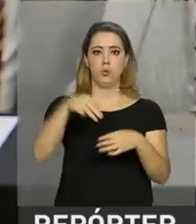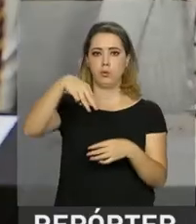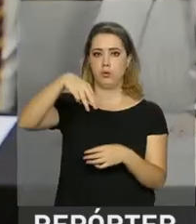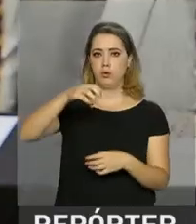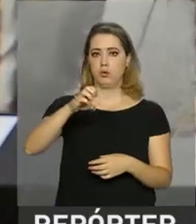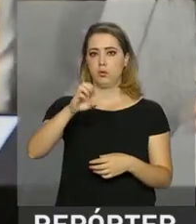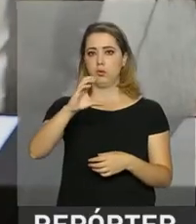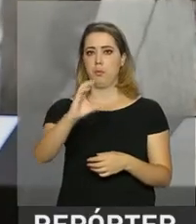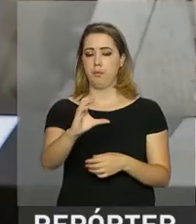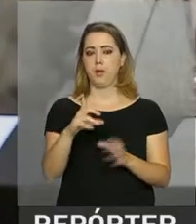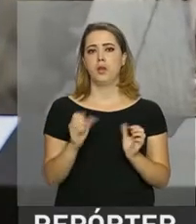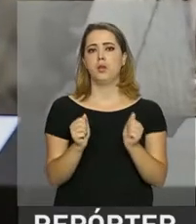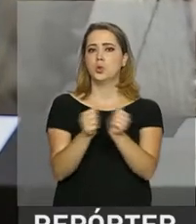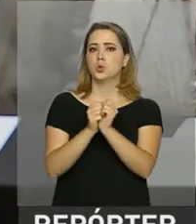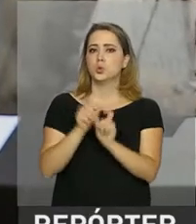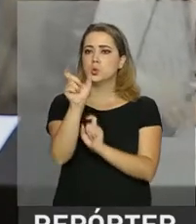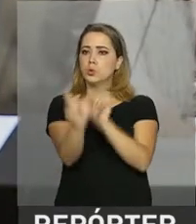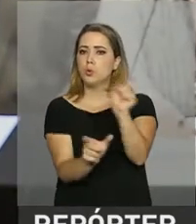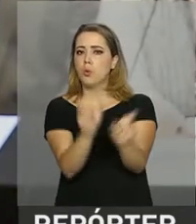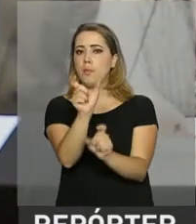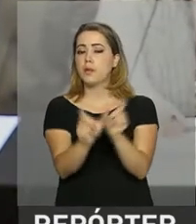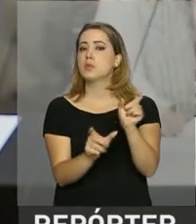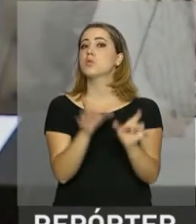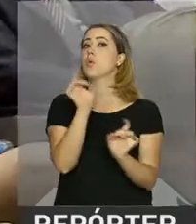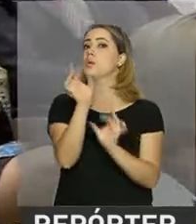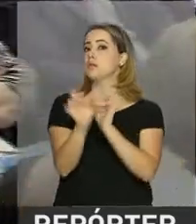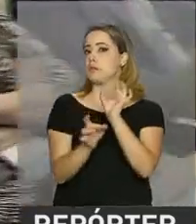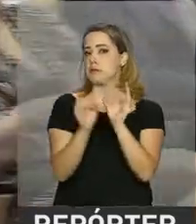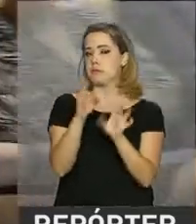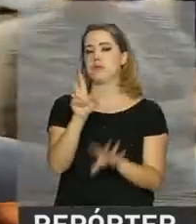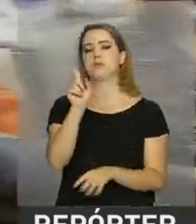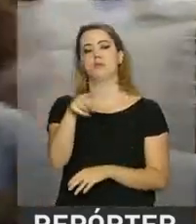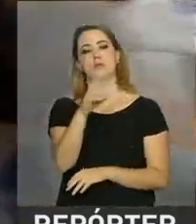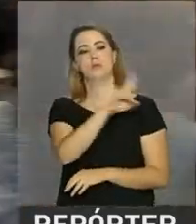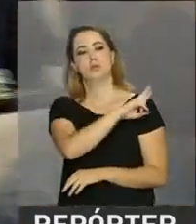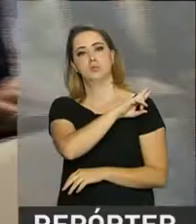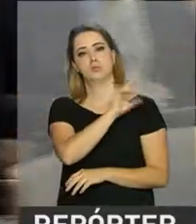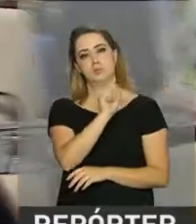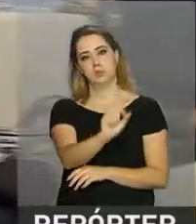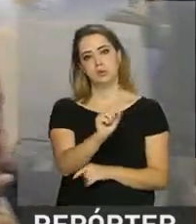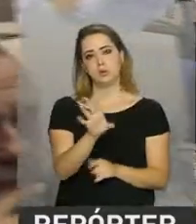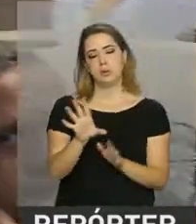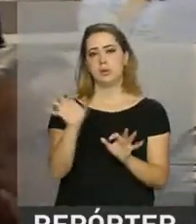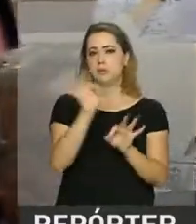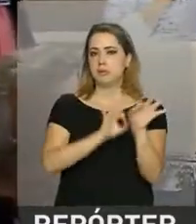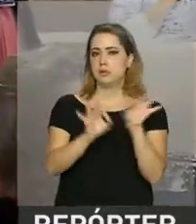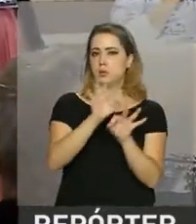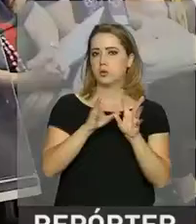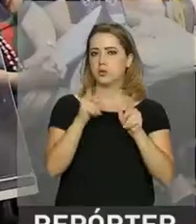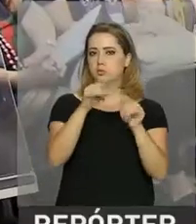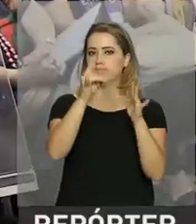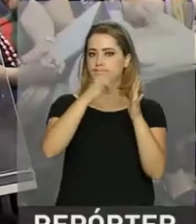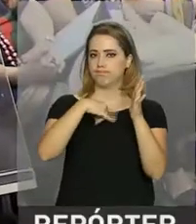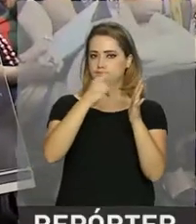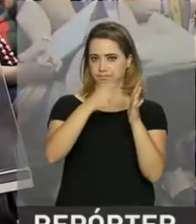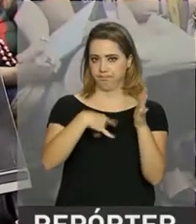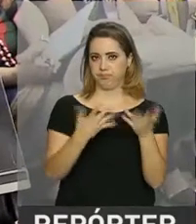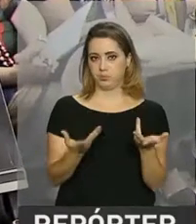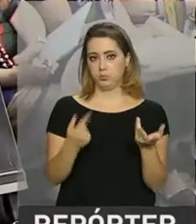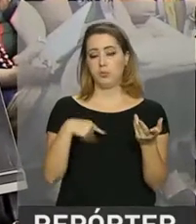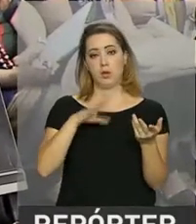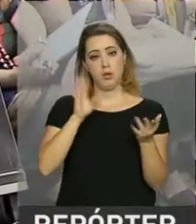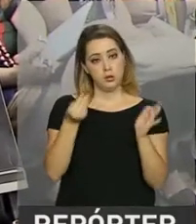autores redatores e especialistas responsáveis pela elaboração da versão final do texto estão sendo